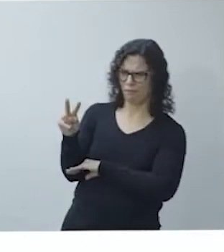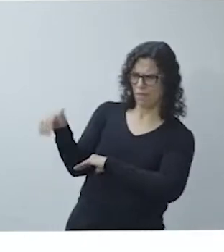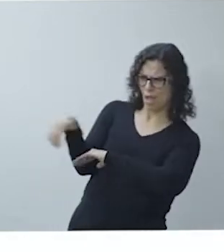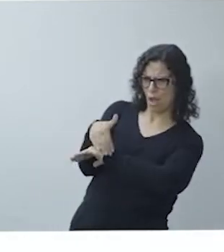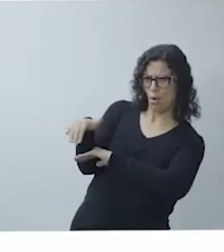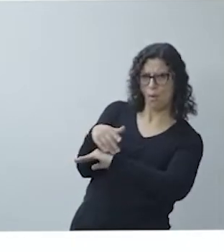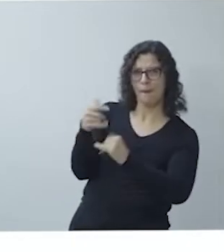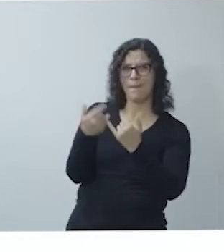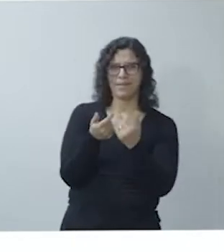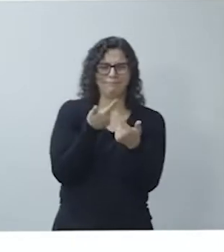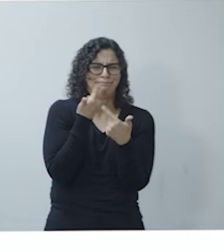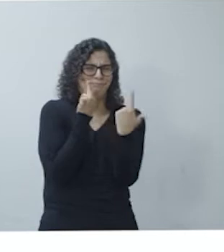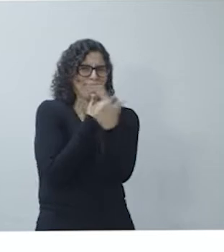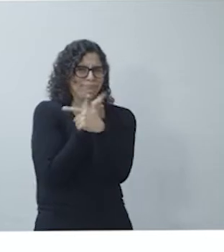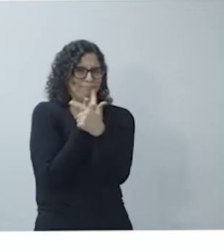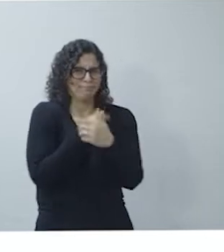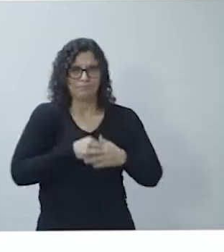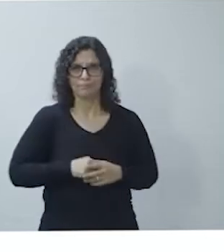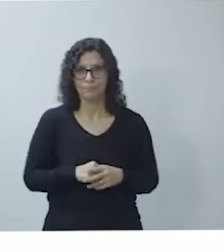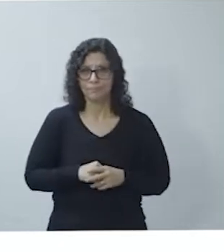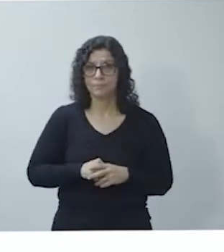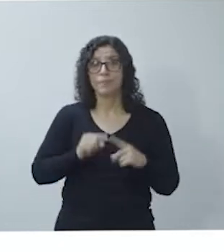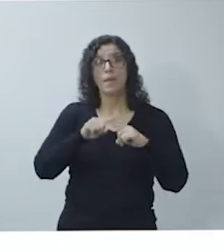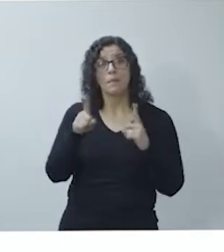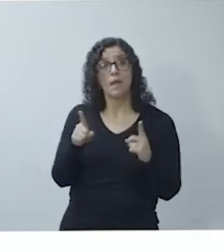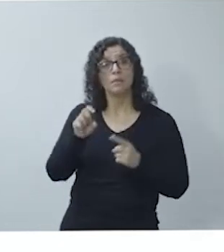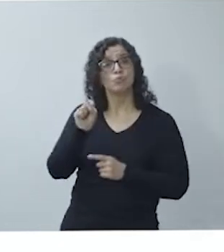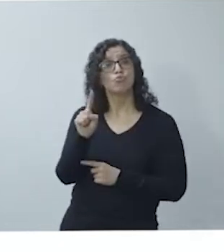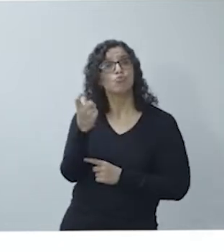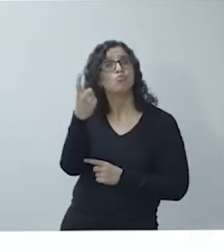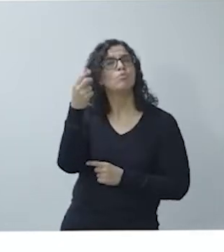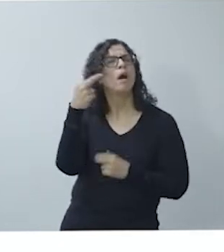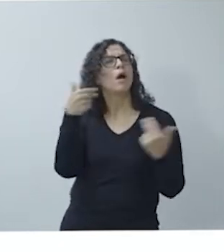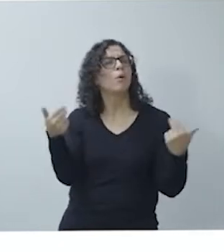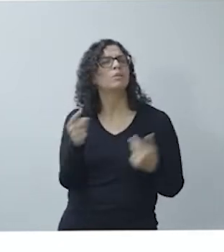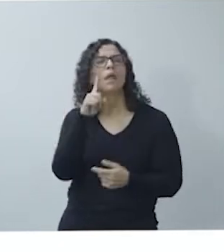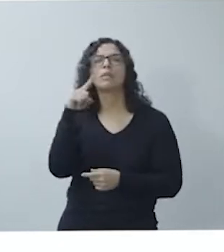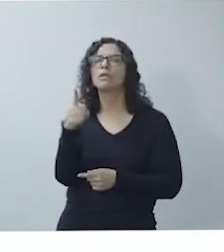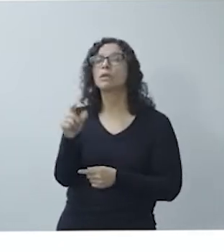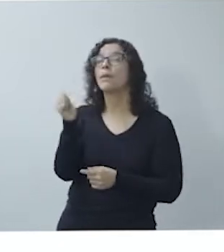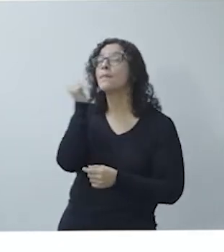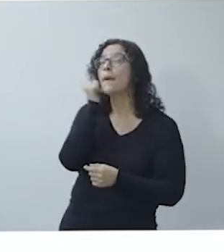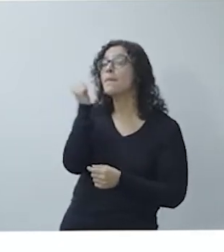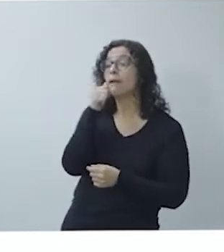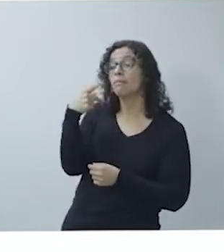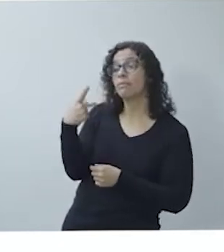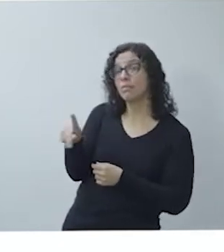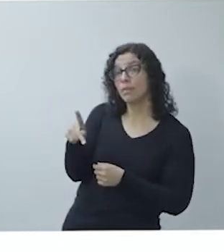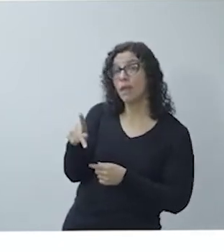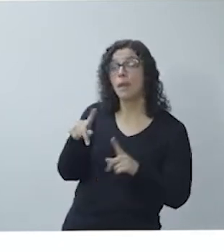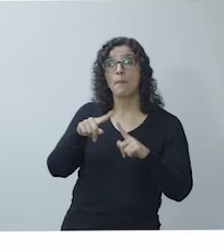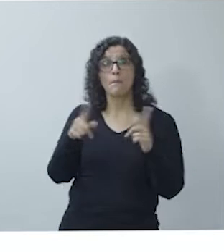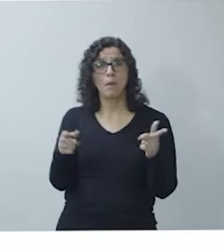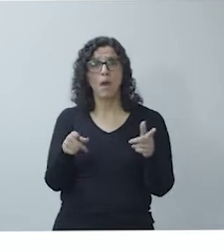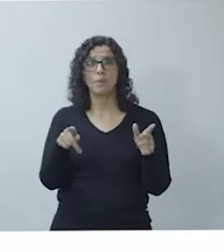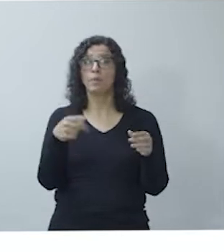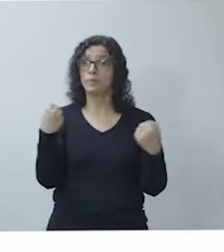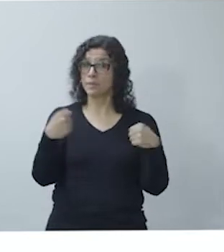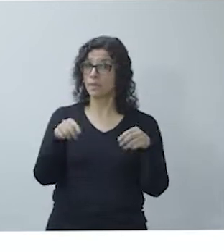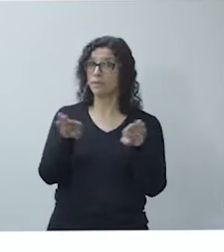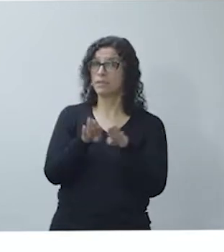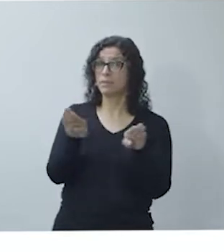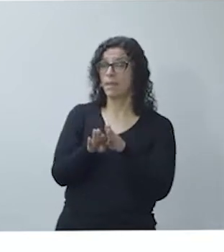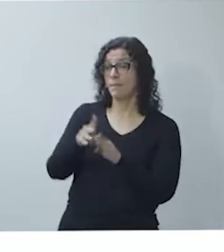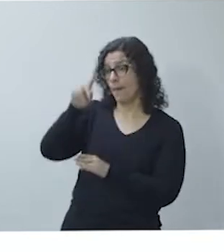passar, sorriam. Uma só coisa descobriu a mãe de Antenor para não ser forçada